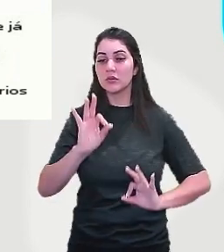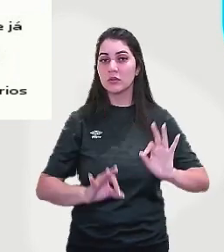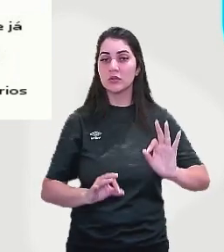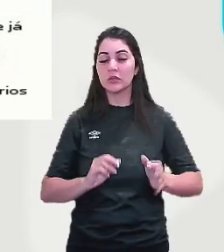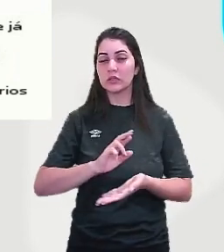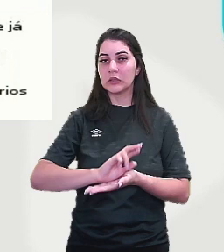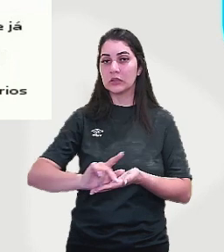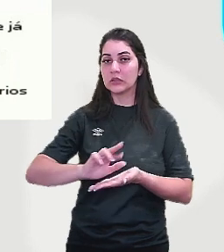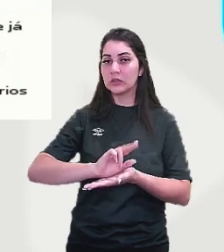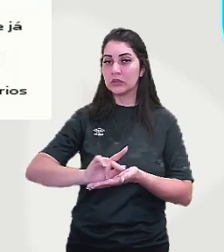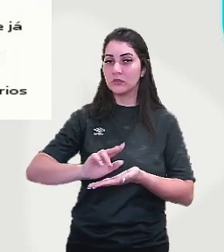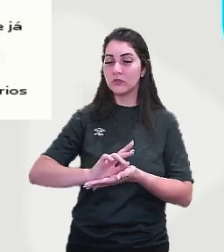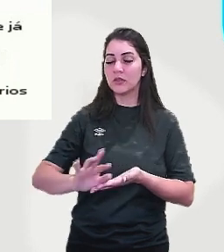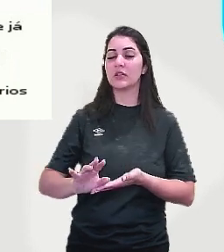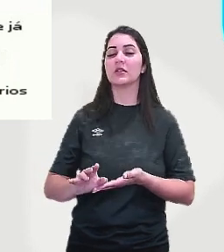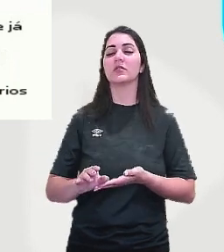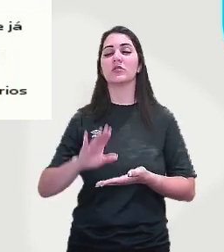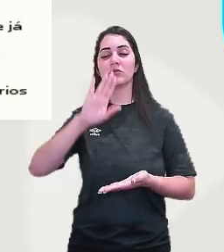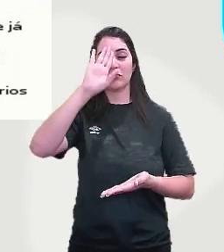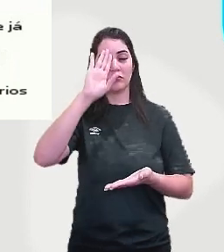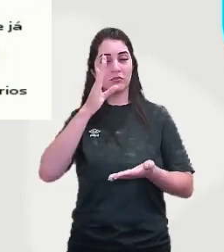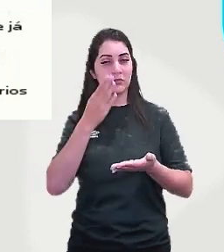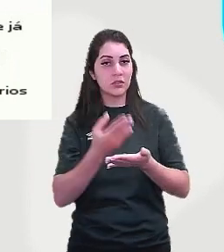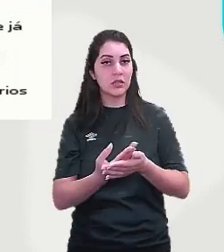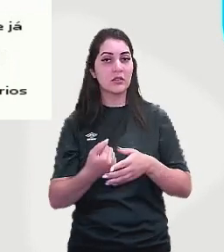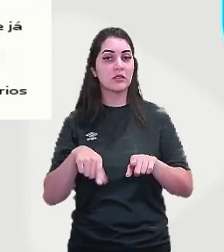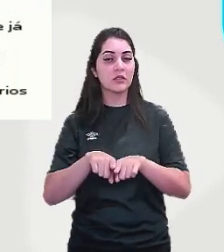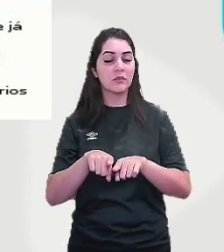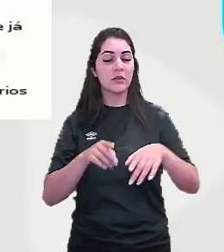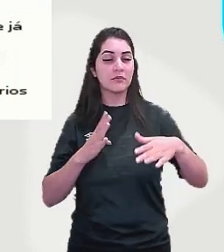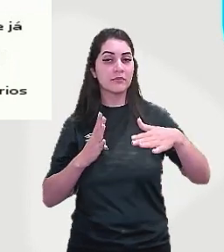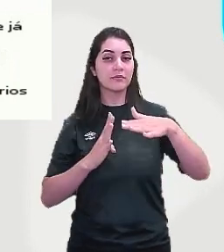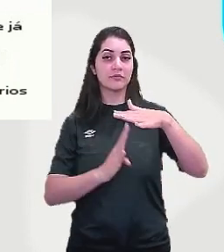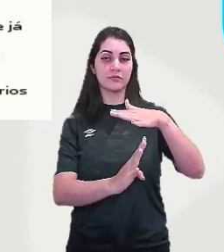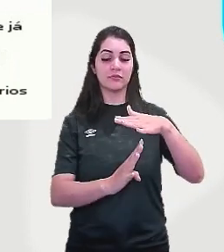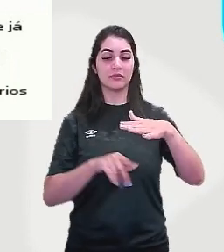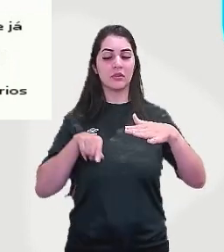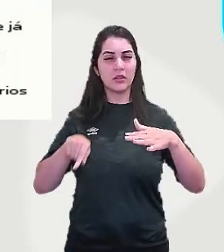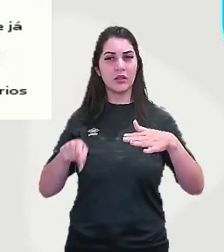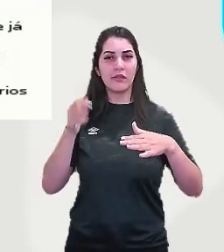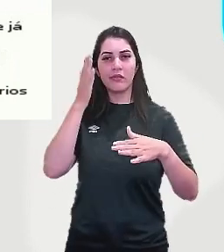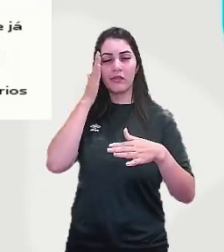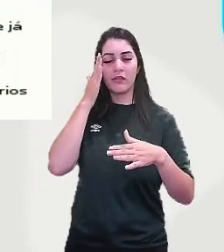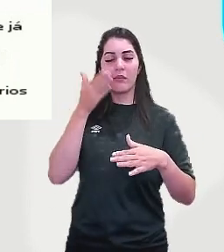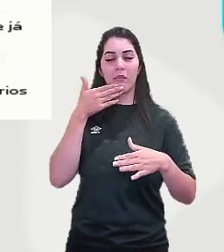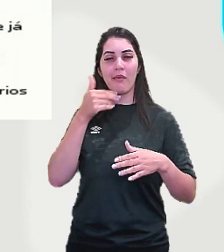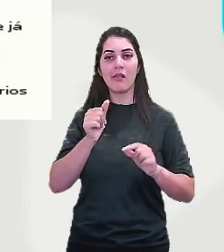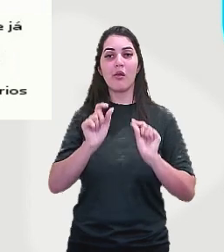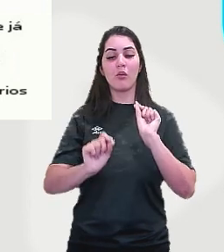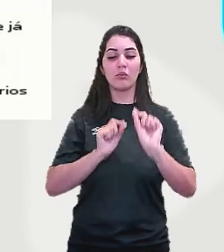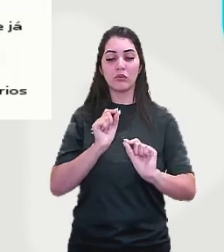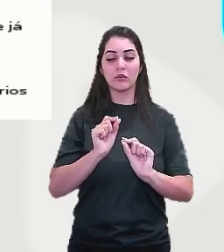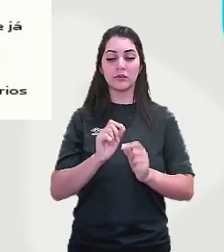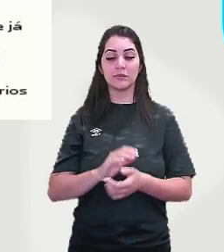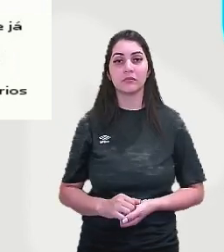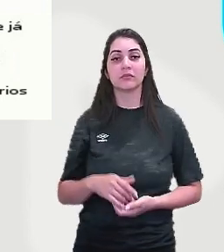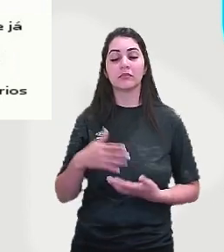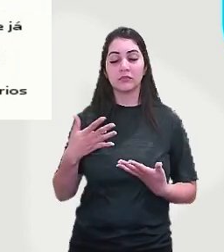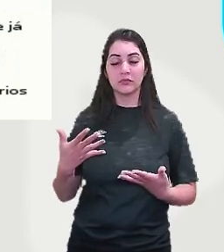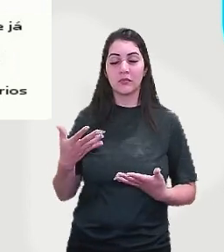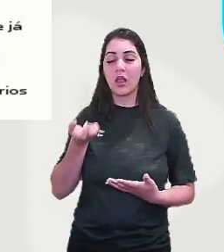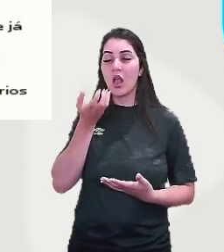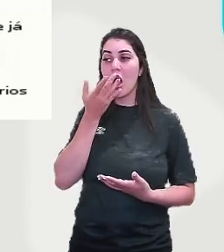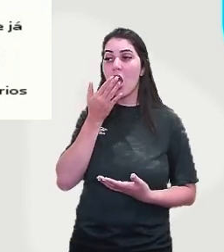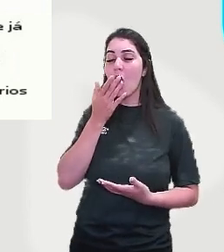de várias descendências, de várias crenças e de imigrantes. E aqui a gente compreende melhor. O sul do Brasil, que